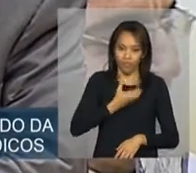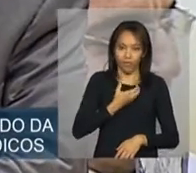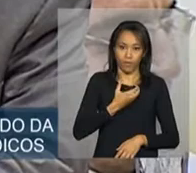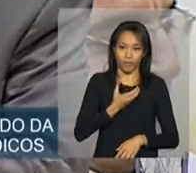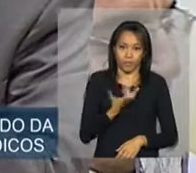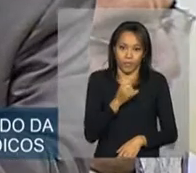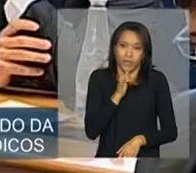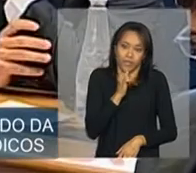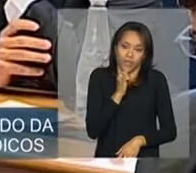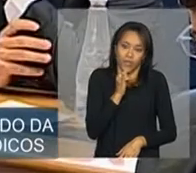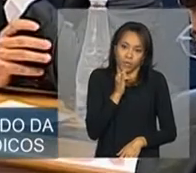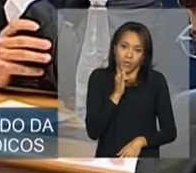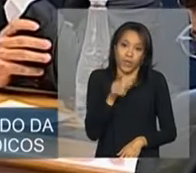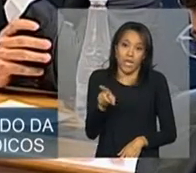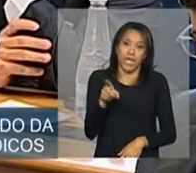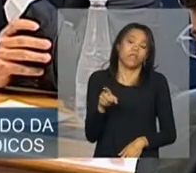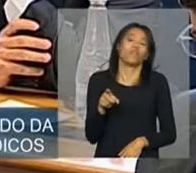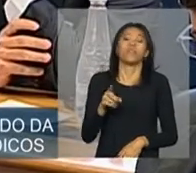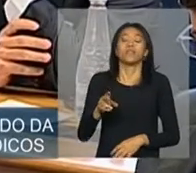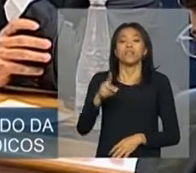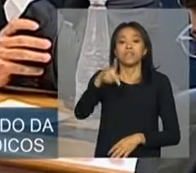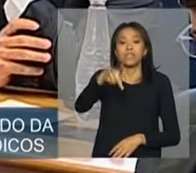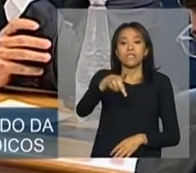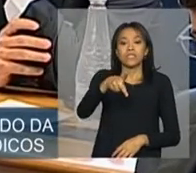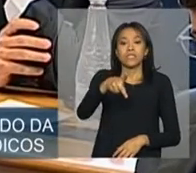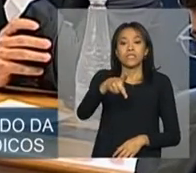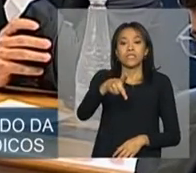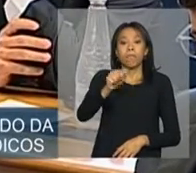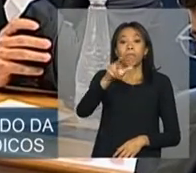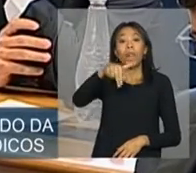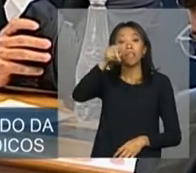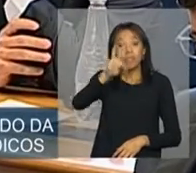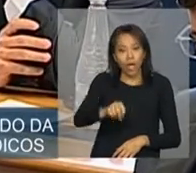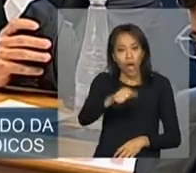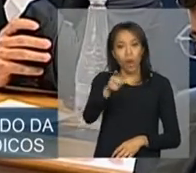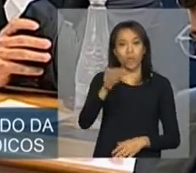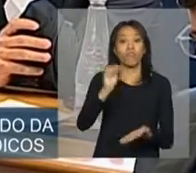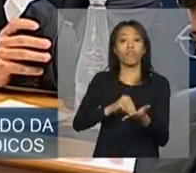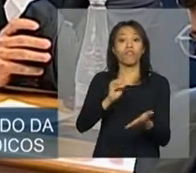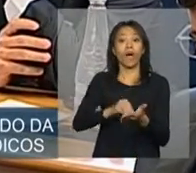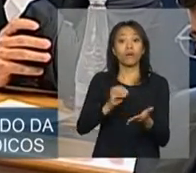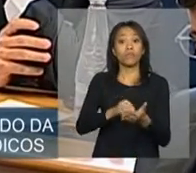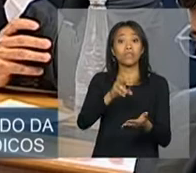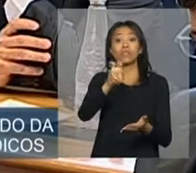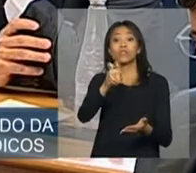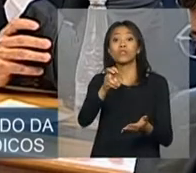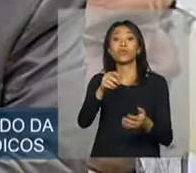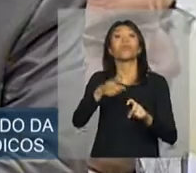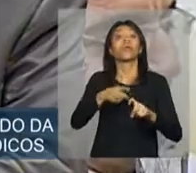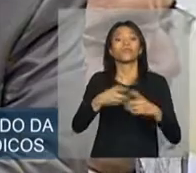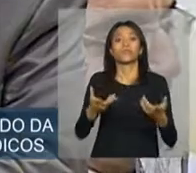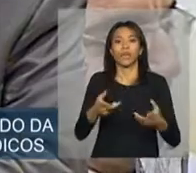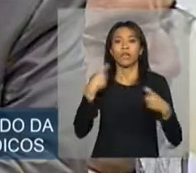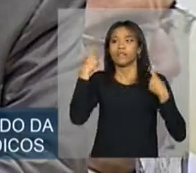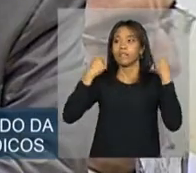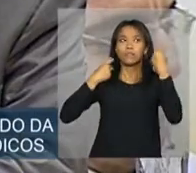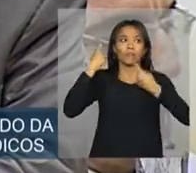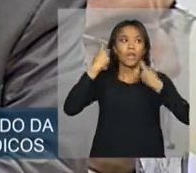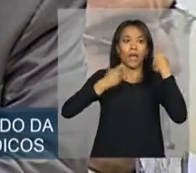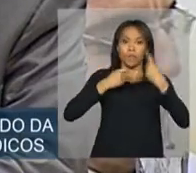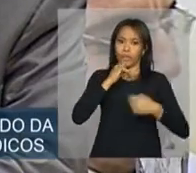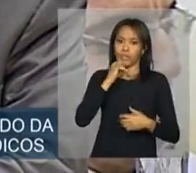vocês fez a escala de plantão no Natal 45 médicos e falta um médico sabe o que eu Desespero de vocês imagina-se